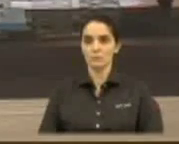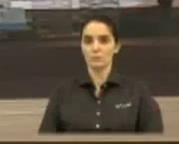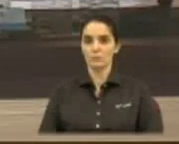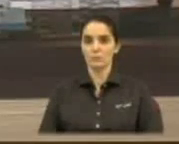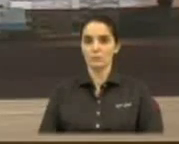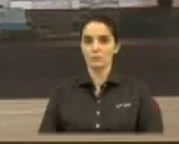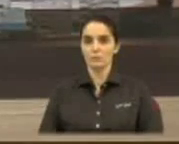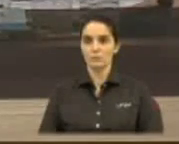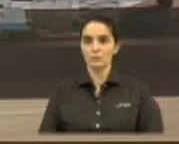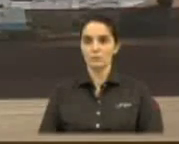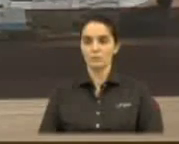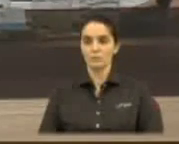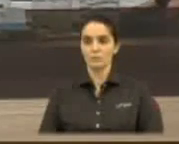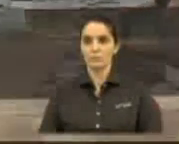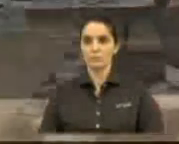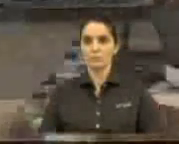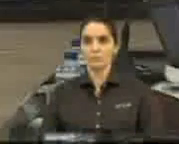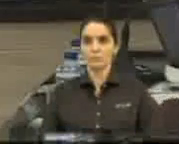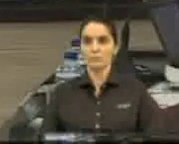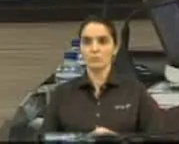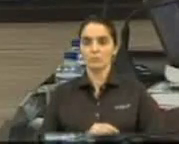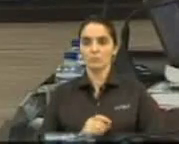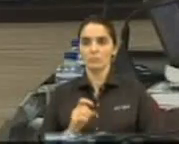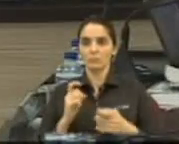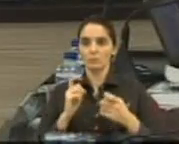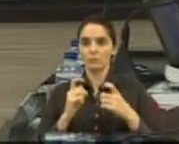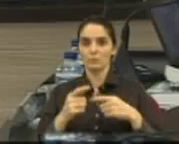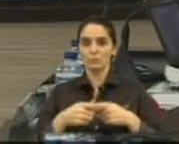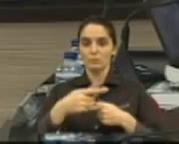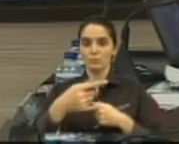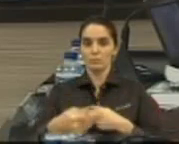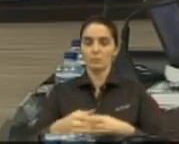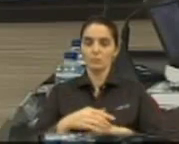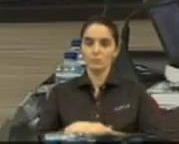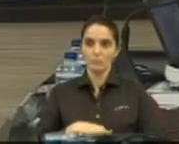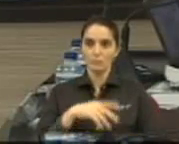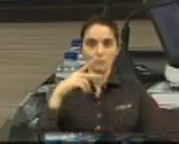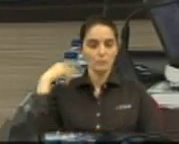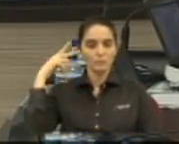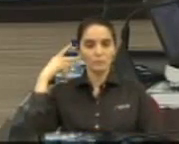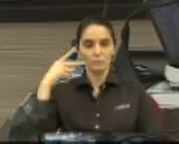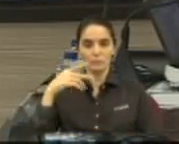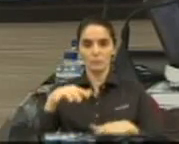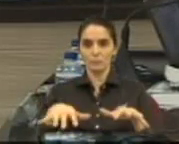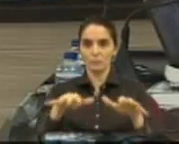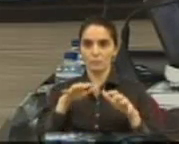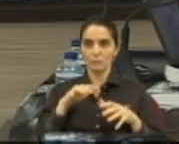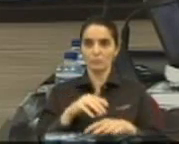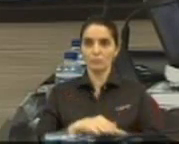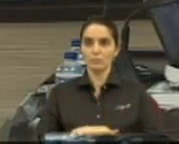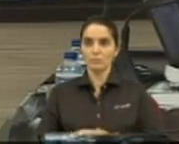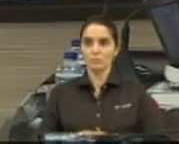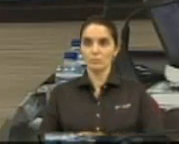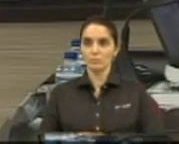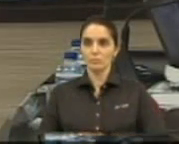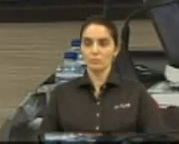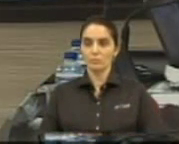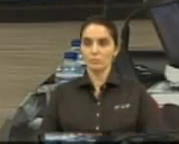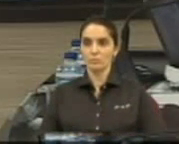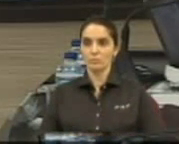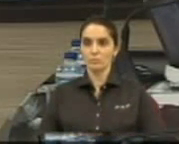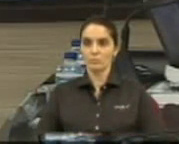A sessão está prorrogada. Já prorroguei. Já. Senhor presidente, vereadores, público presente.